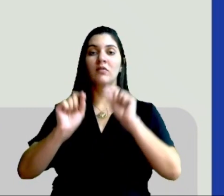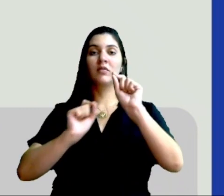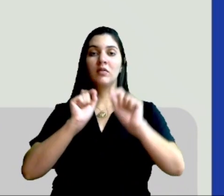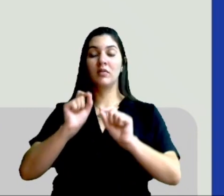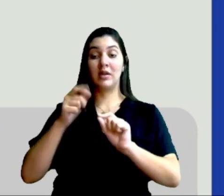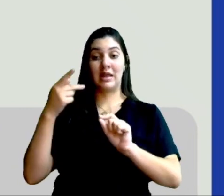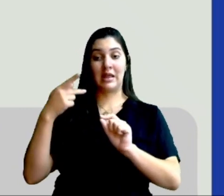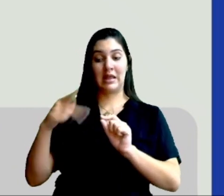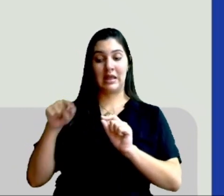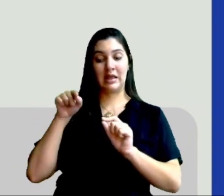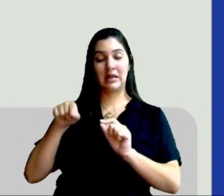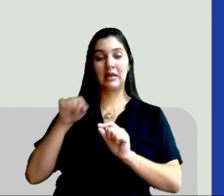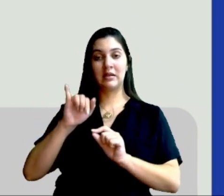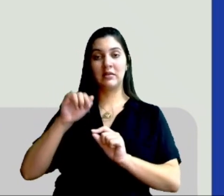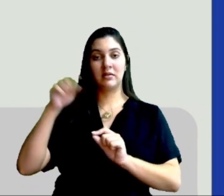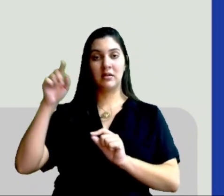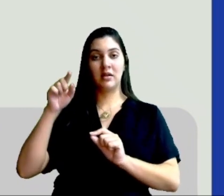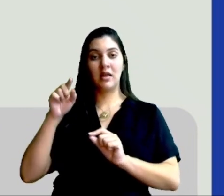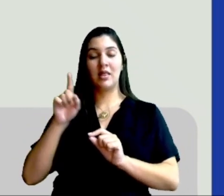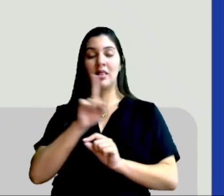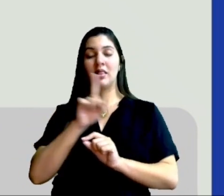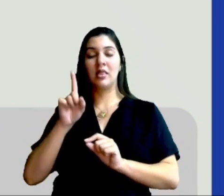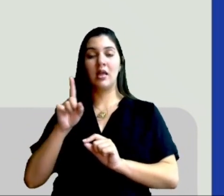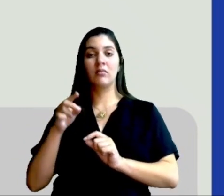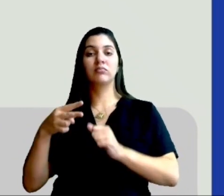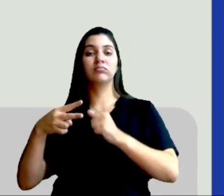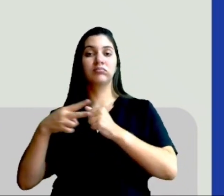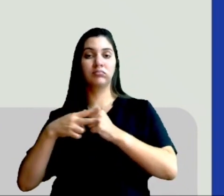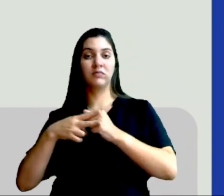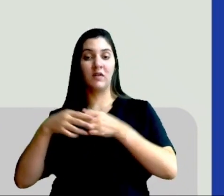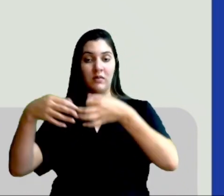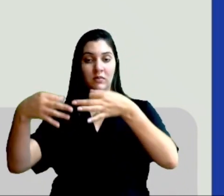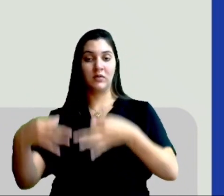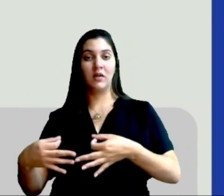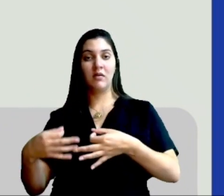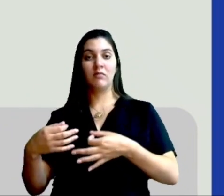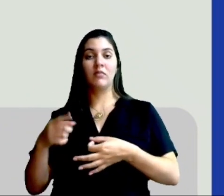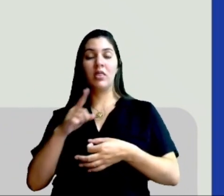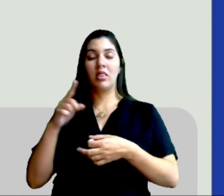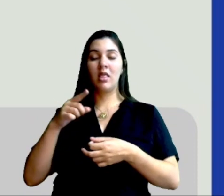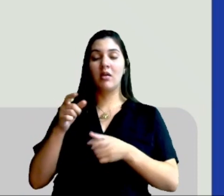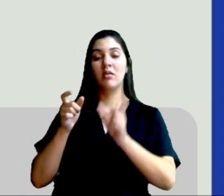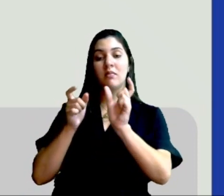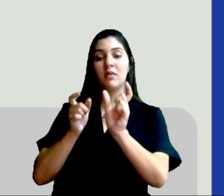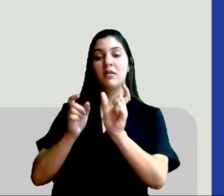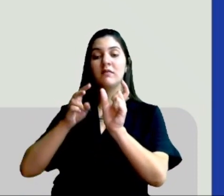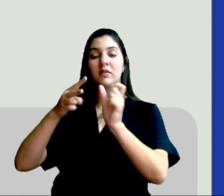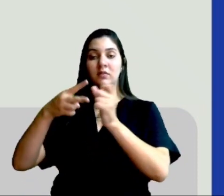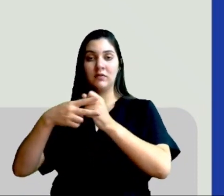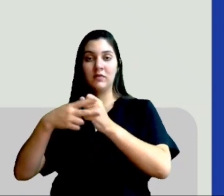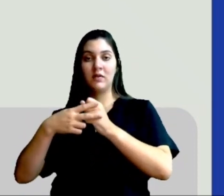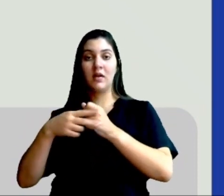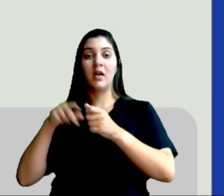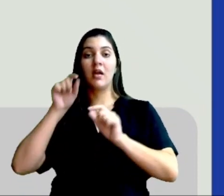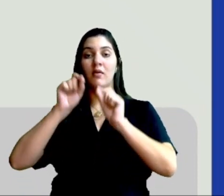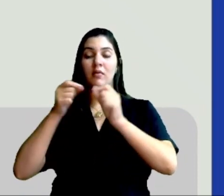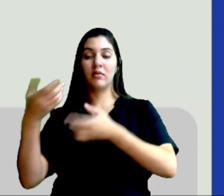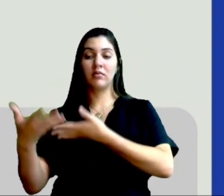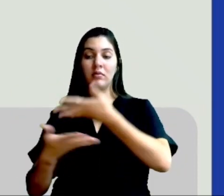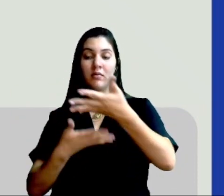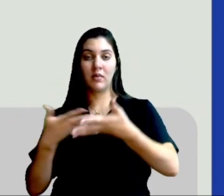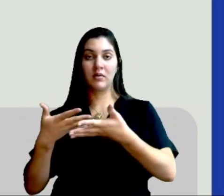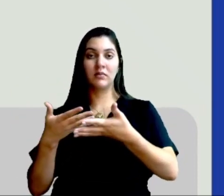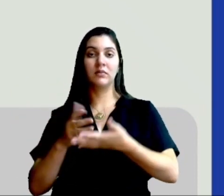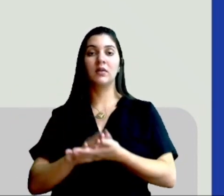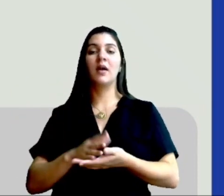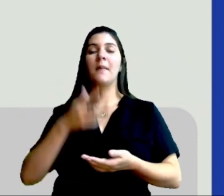indicar que esse I não é do verbo, certo? Não é da raiz do verbo, é do particípio. A